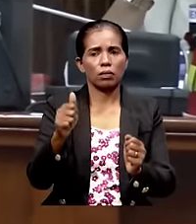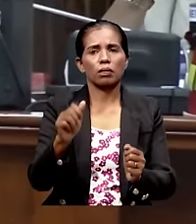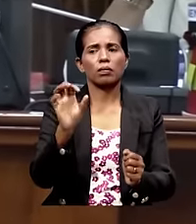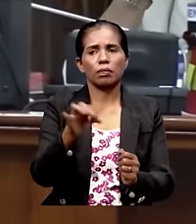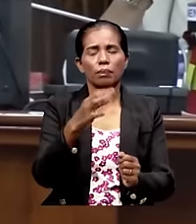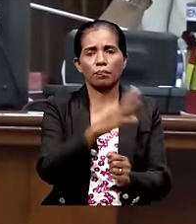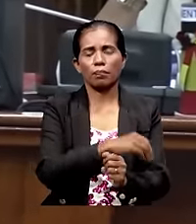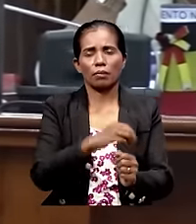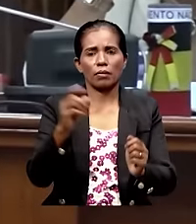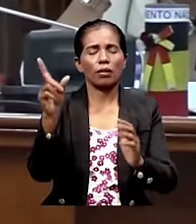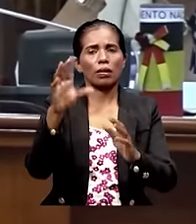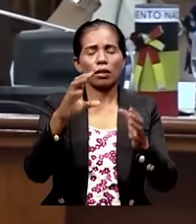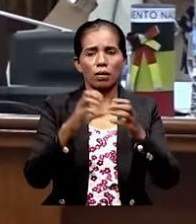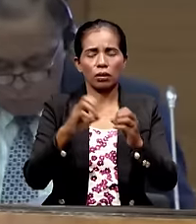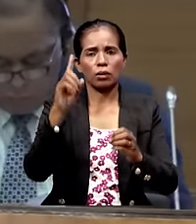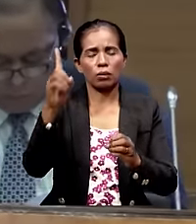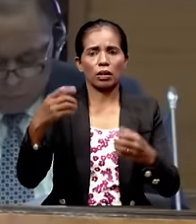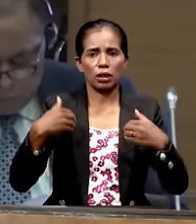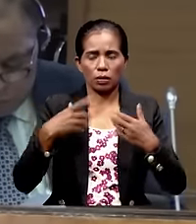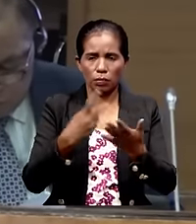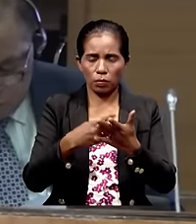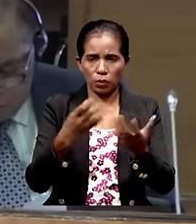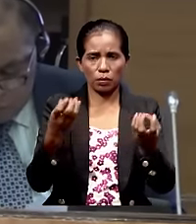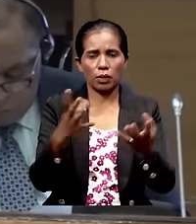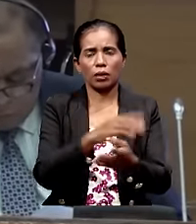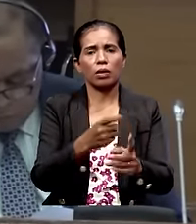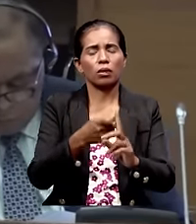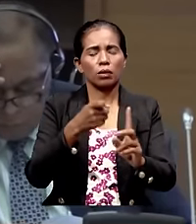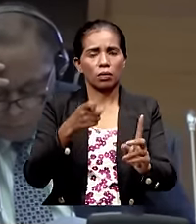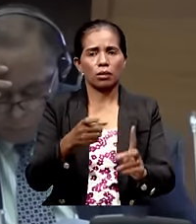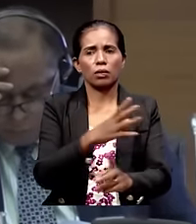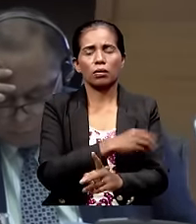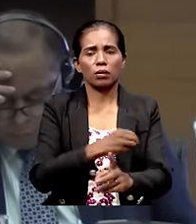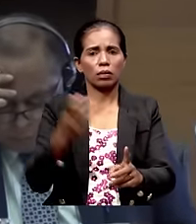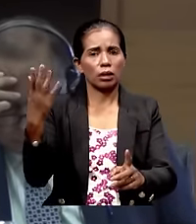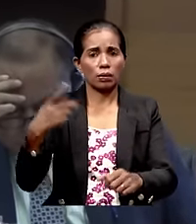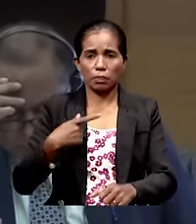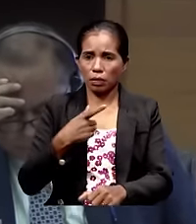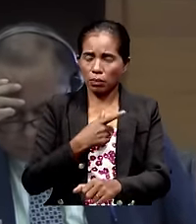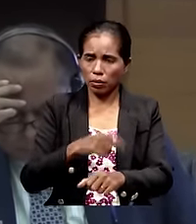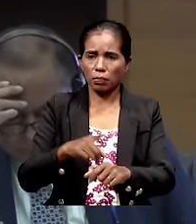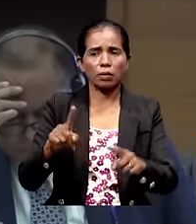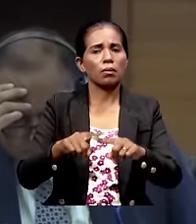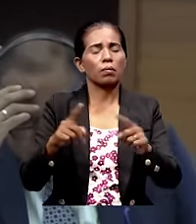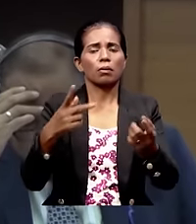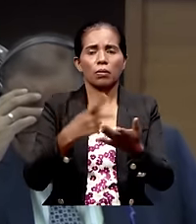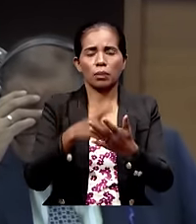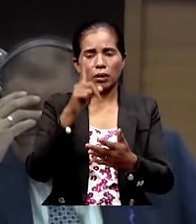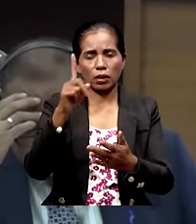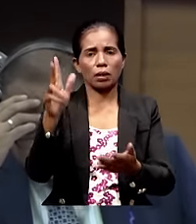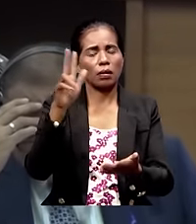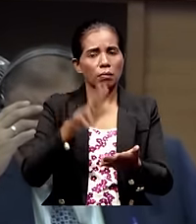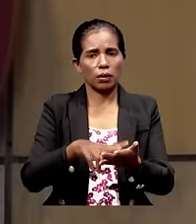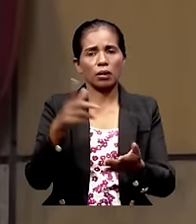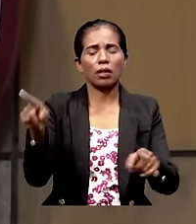Ia organ soberano rua ne, mosu proposta lubukida si bangkada guverno no bangkada oposisaun ia Parlamento Nasional, ma be ia proposta ida deit mak pasa